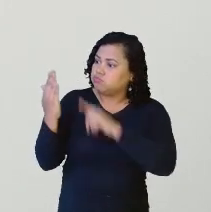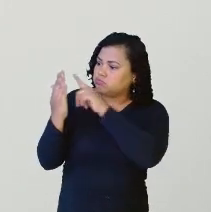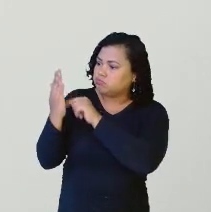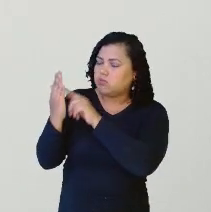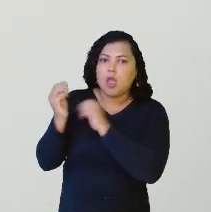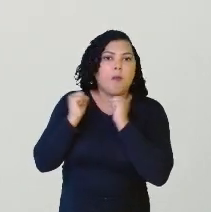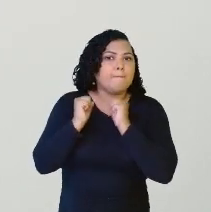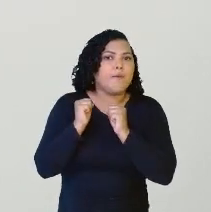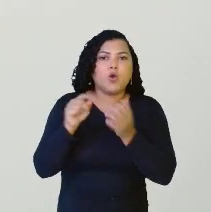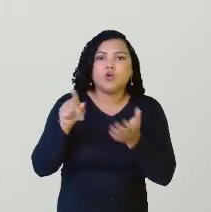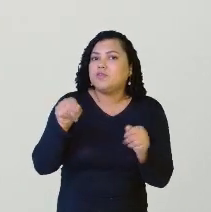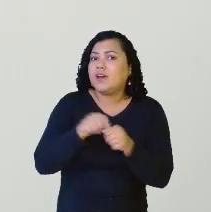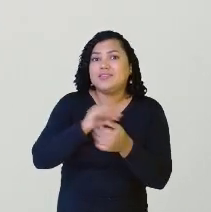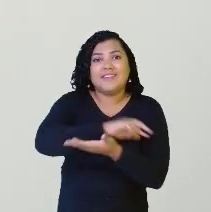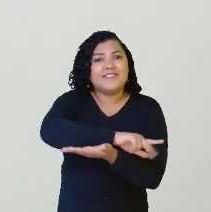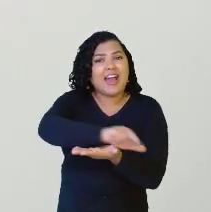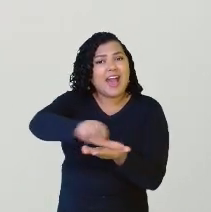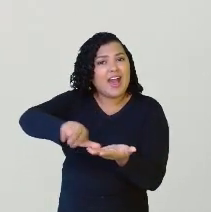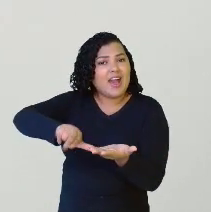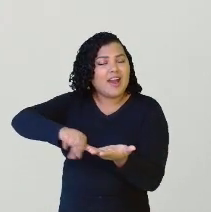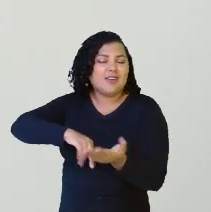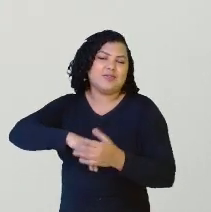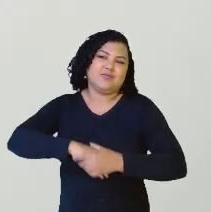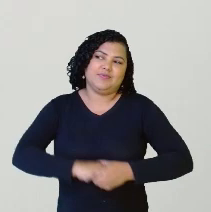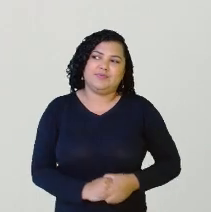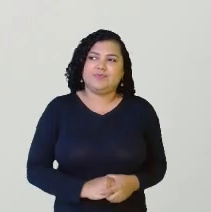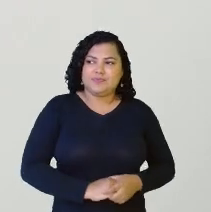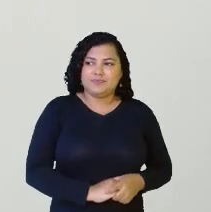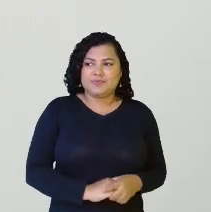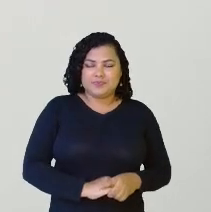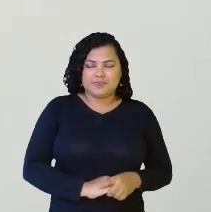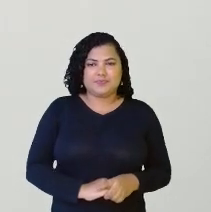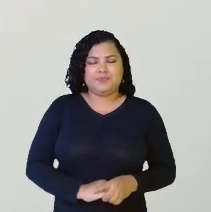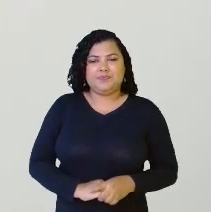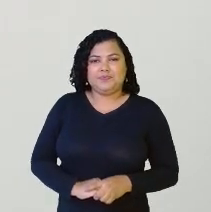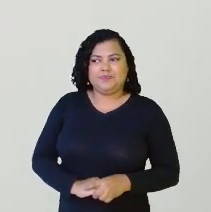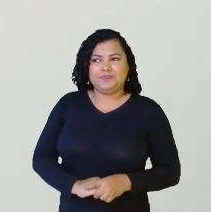essas possibilidades, certo? Então, veja só.